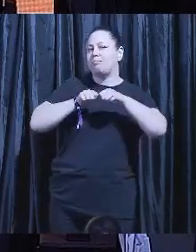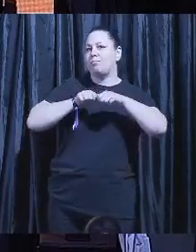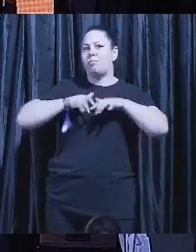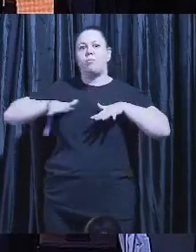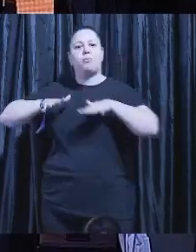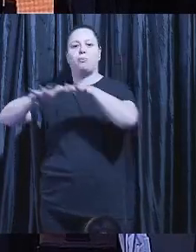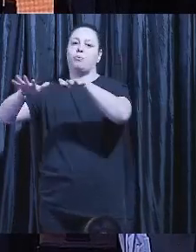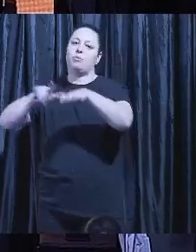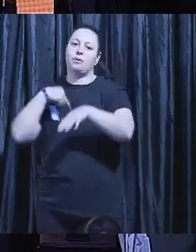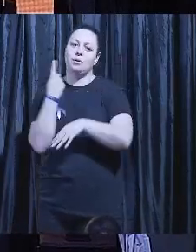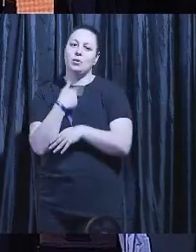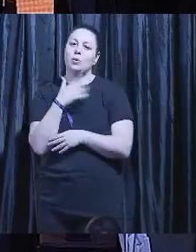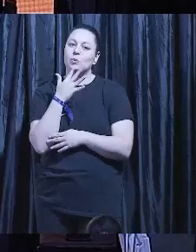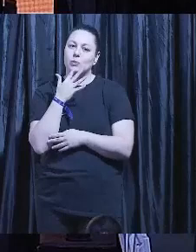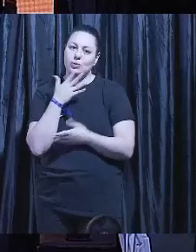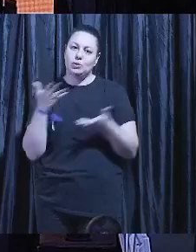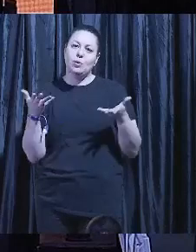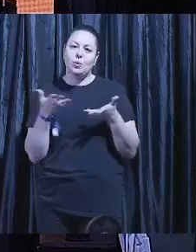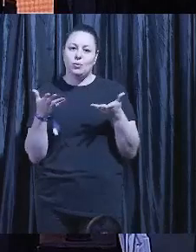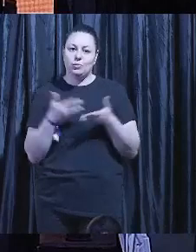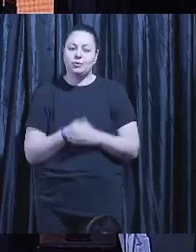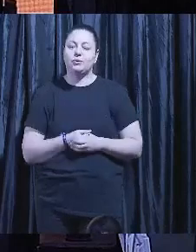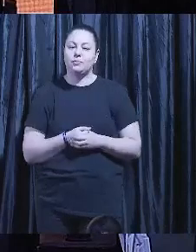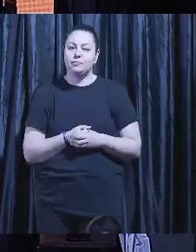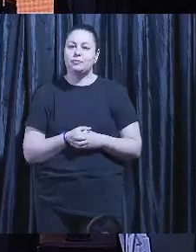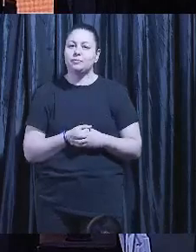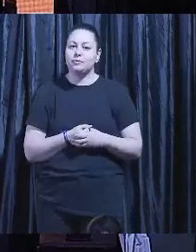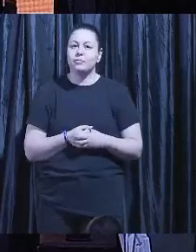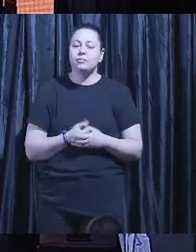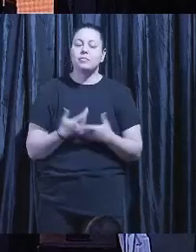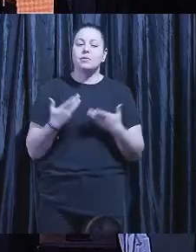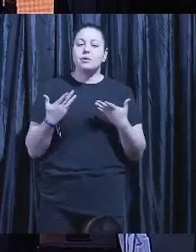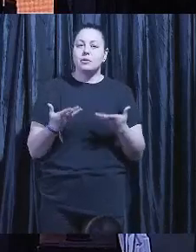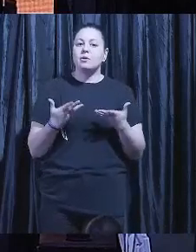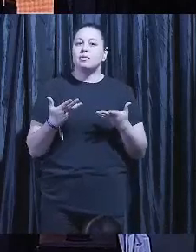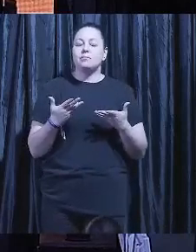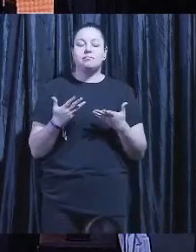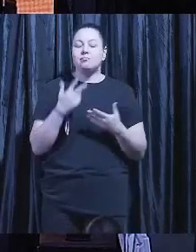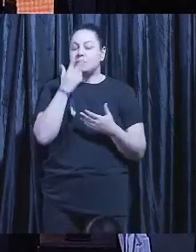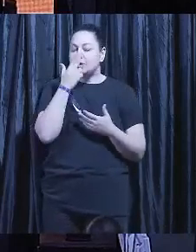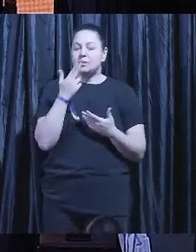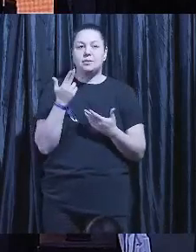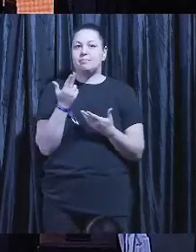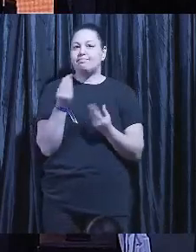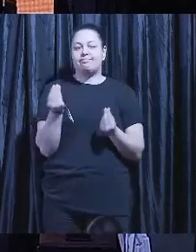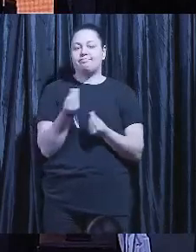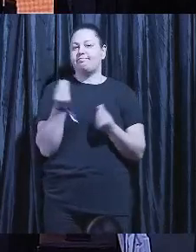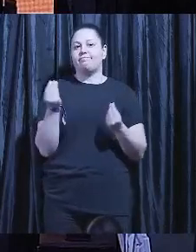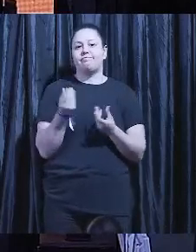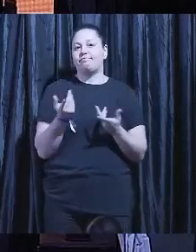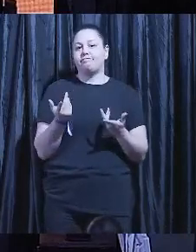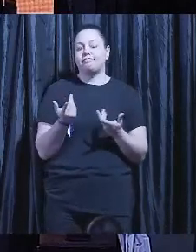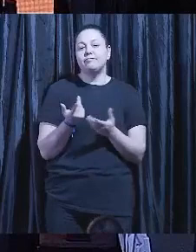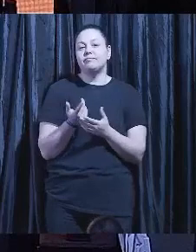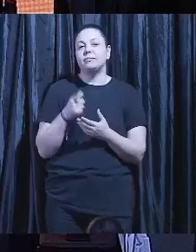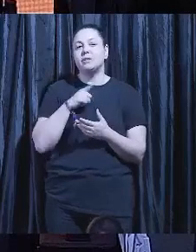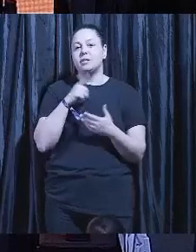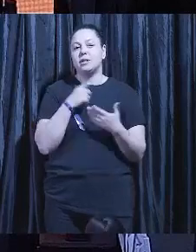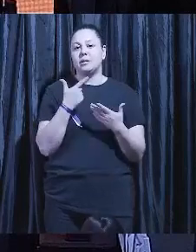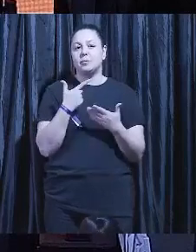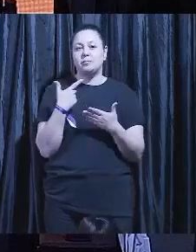gente conhece hoje. E aí é tão absurdo, né? Está num